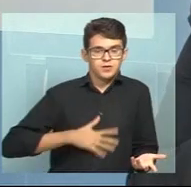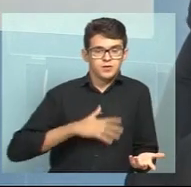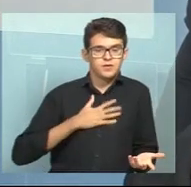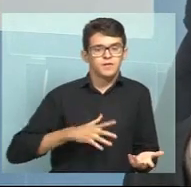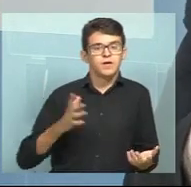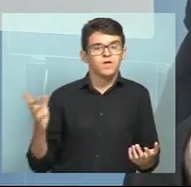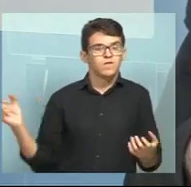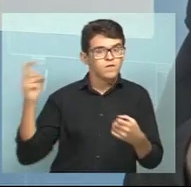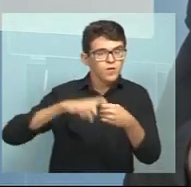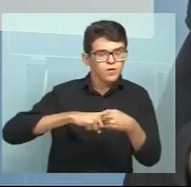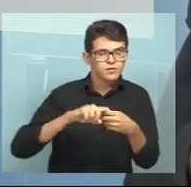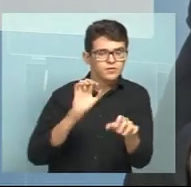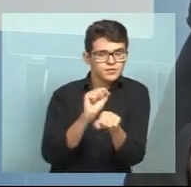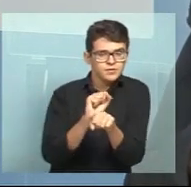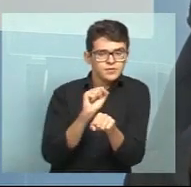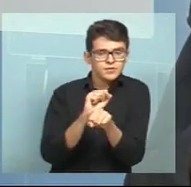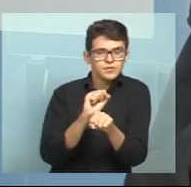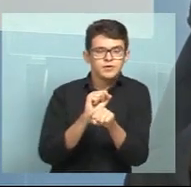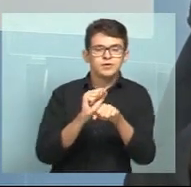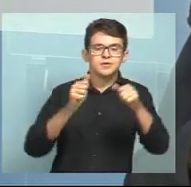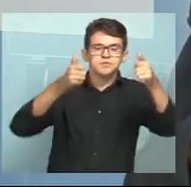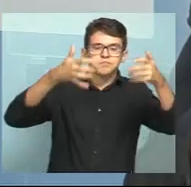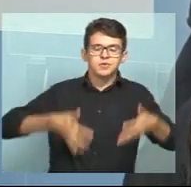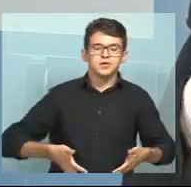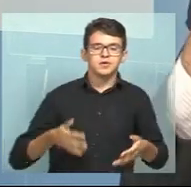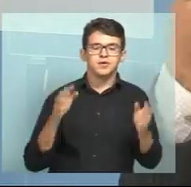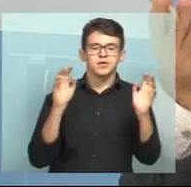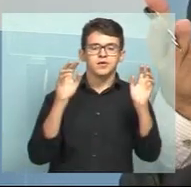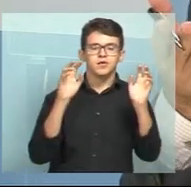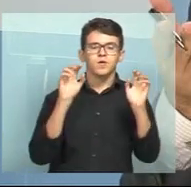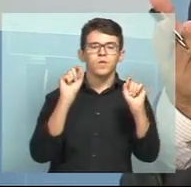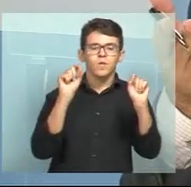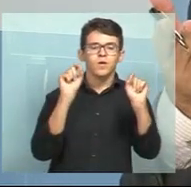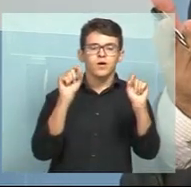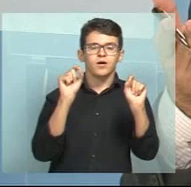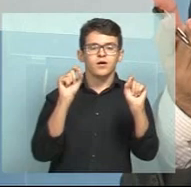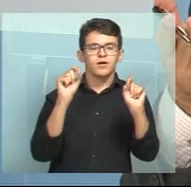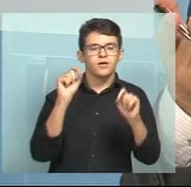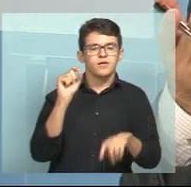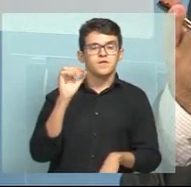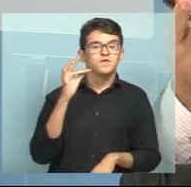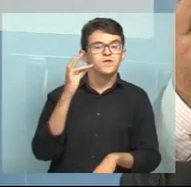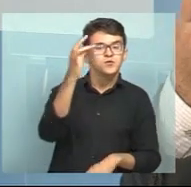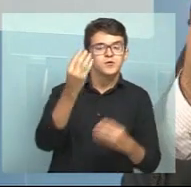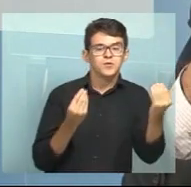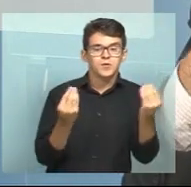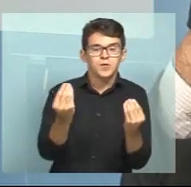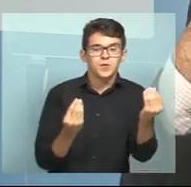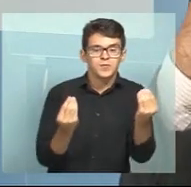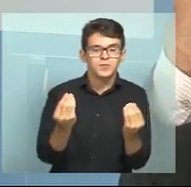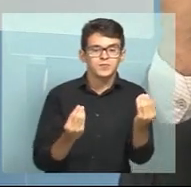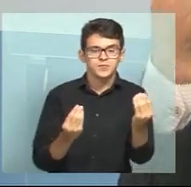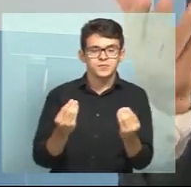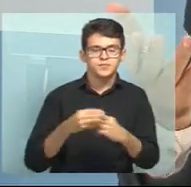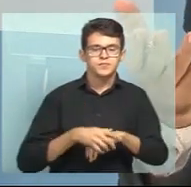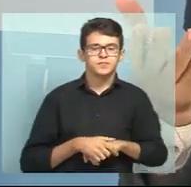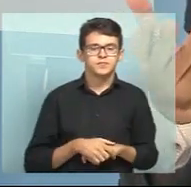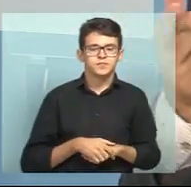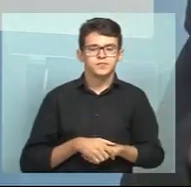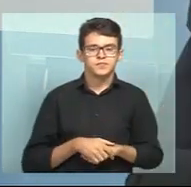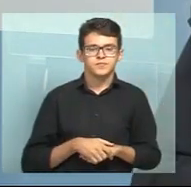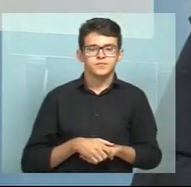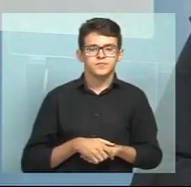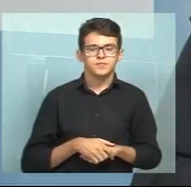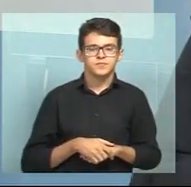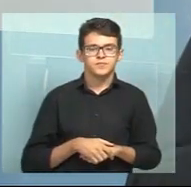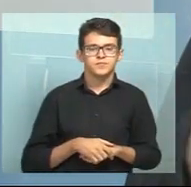já, para a gente falar um dia depois do amanhã, né? Um dia depois do julgamento,